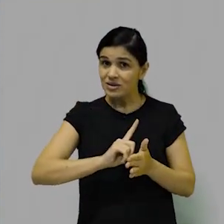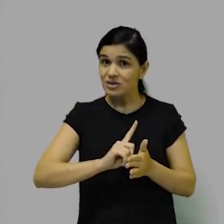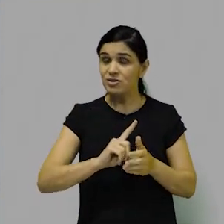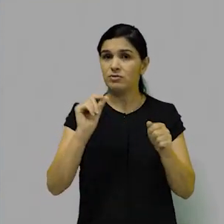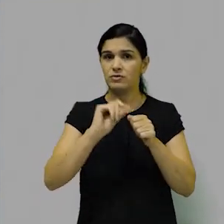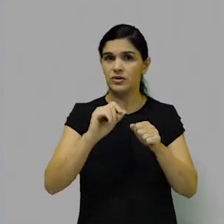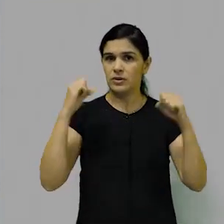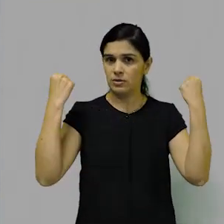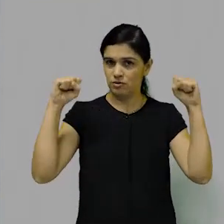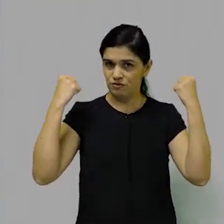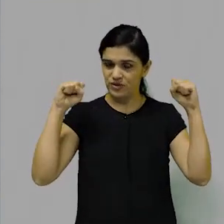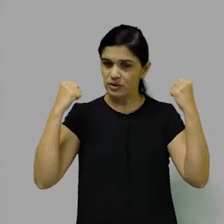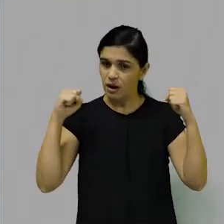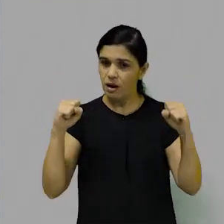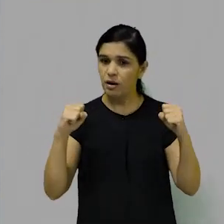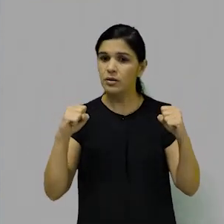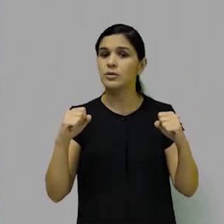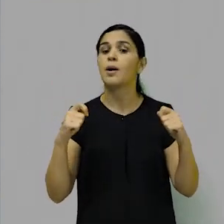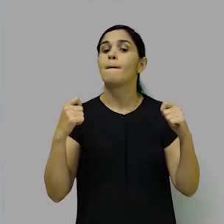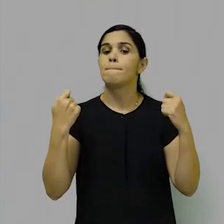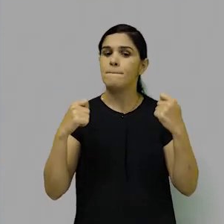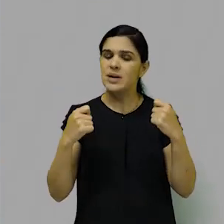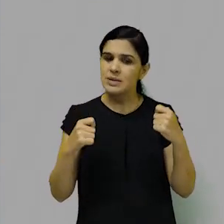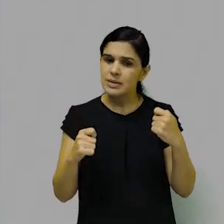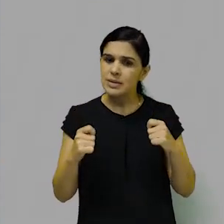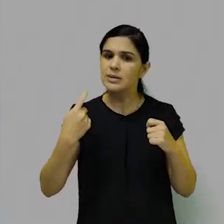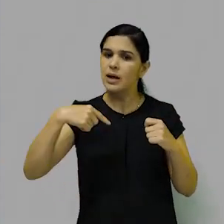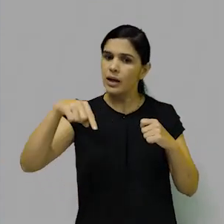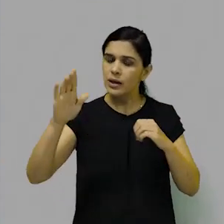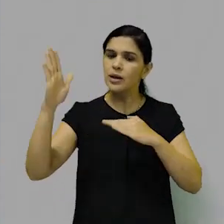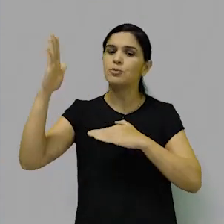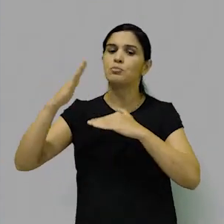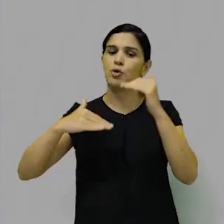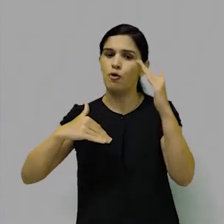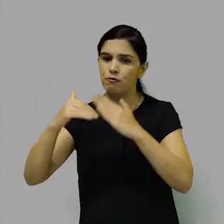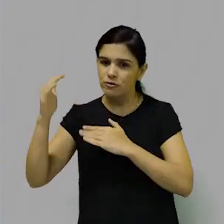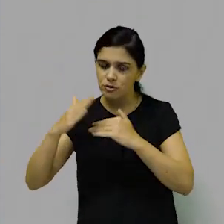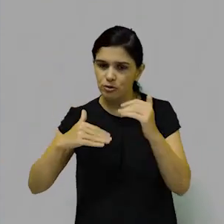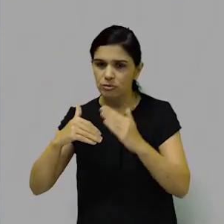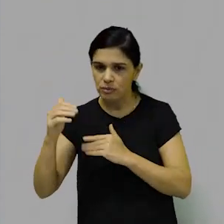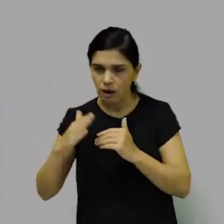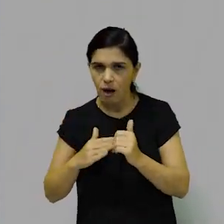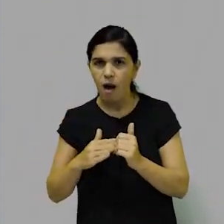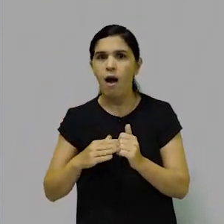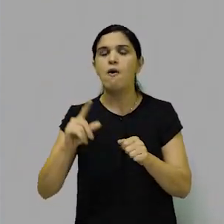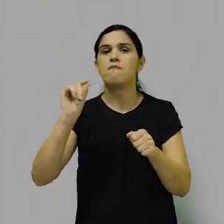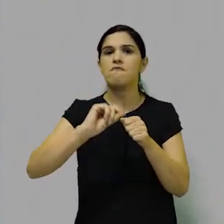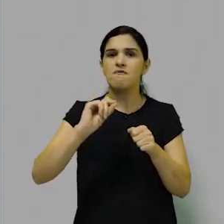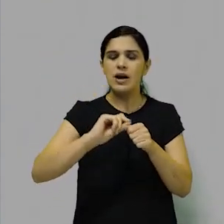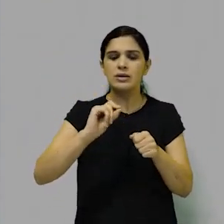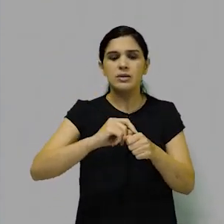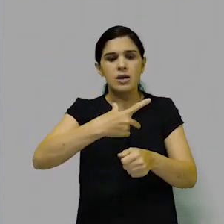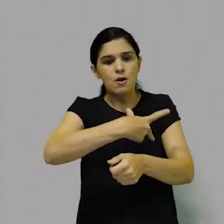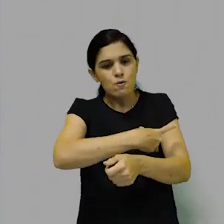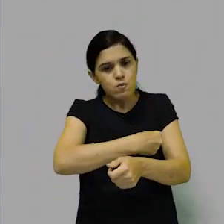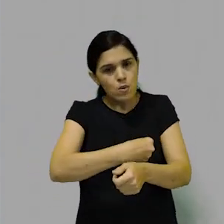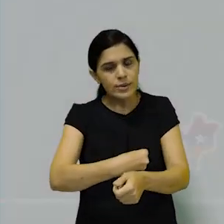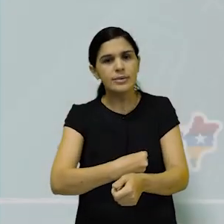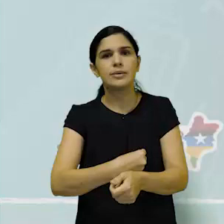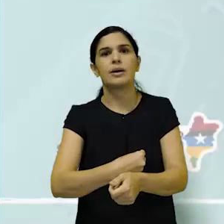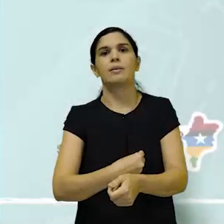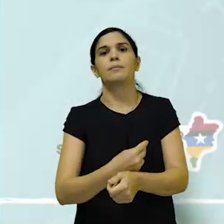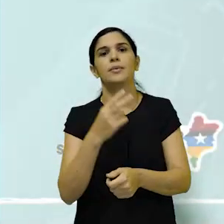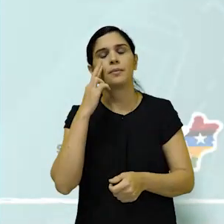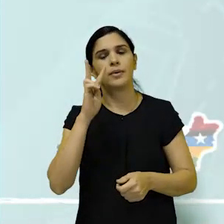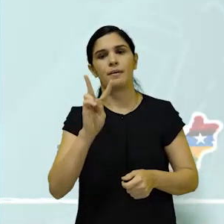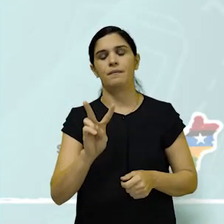cardíaca máxima, se você tem algum problema a nível de sistema cardiorrespiratório, isso que é interessante. Então tá aqui,